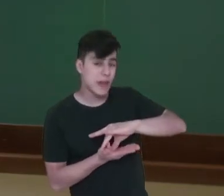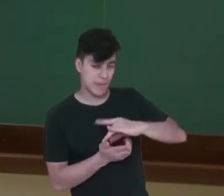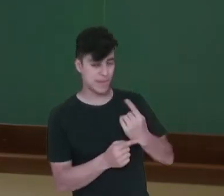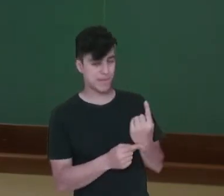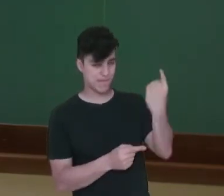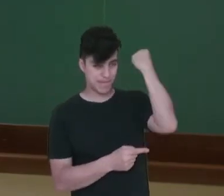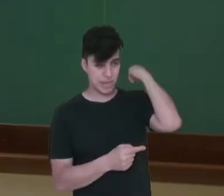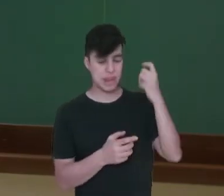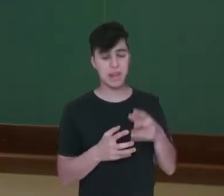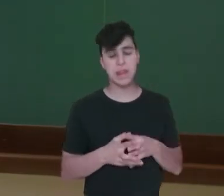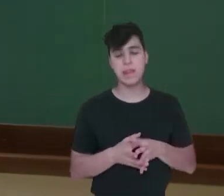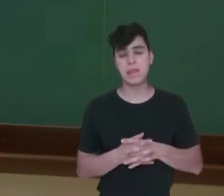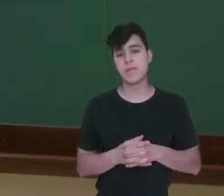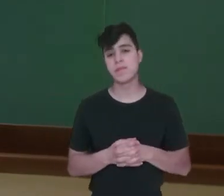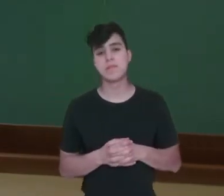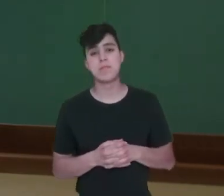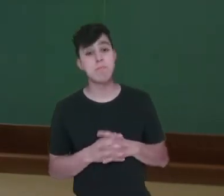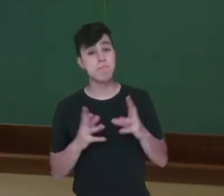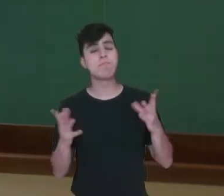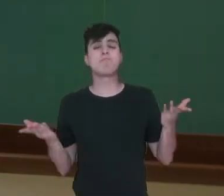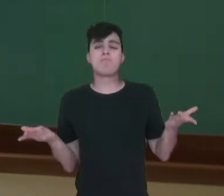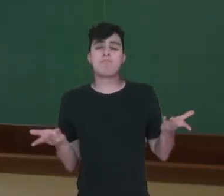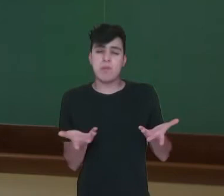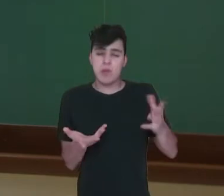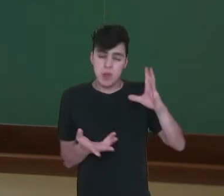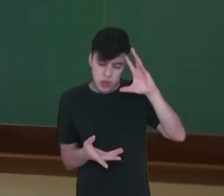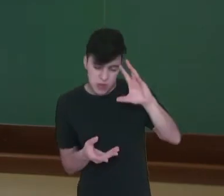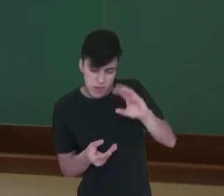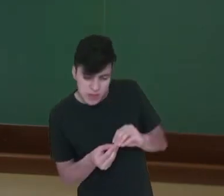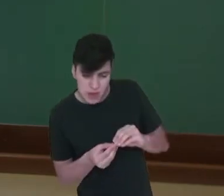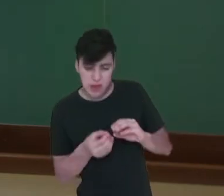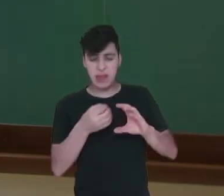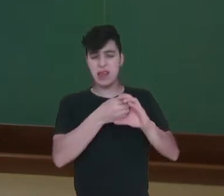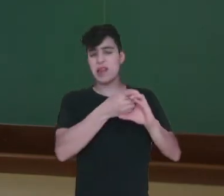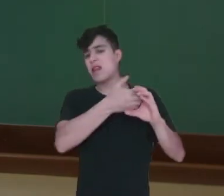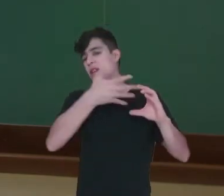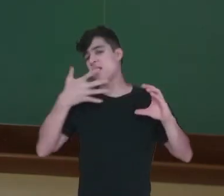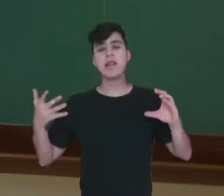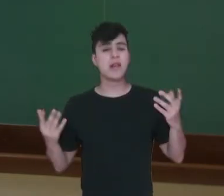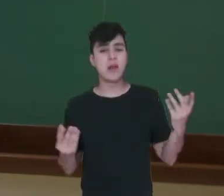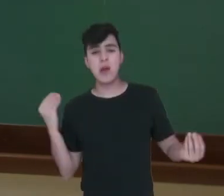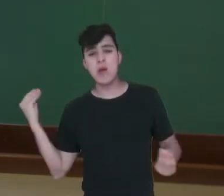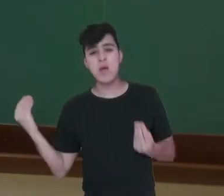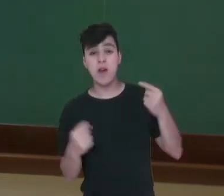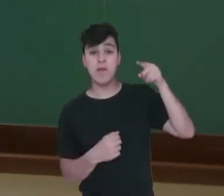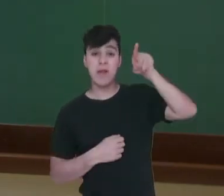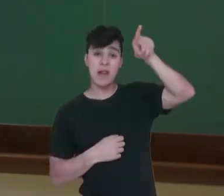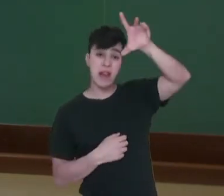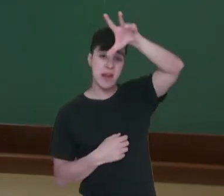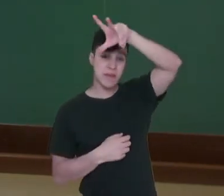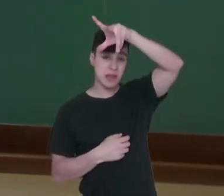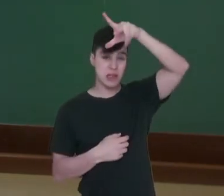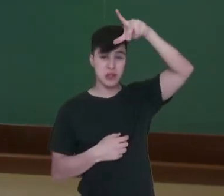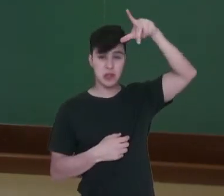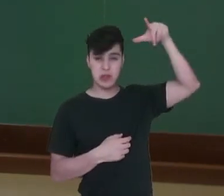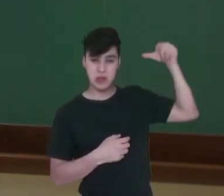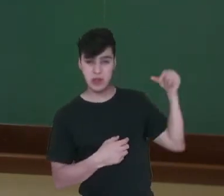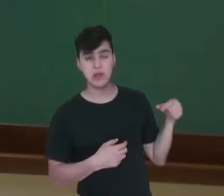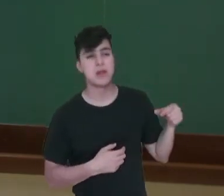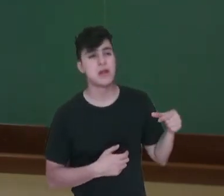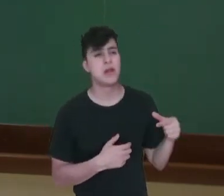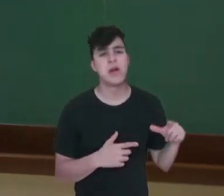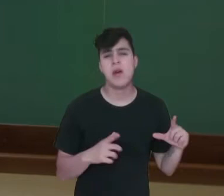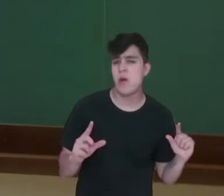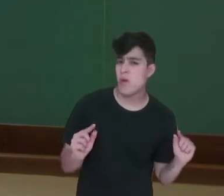certo? E aí, começando ali a entender um pouquinho das características da floresta amazônica. O que nós vamos ter?